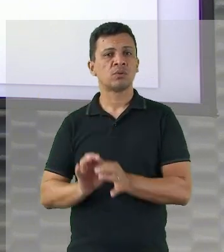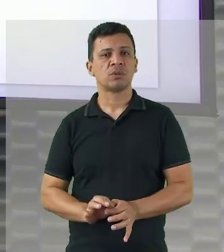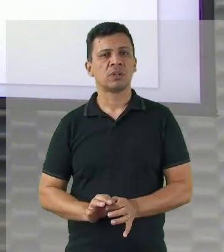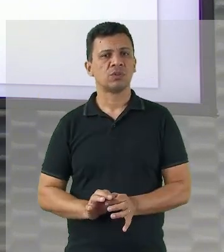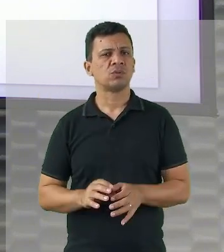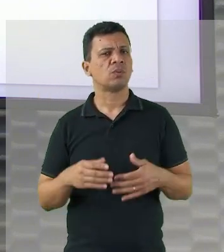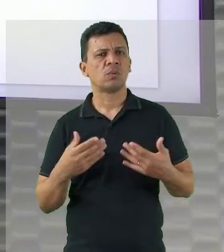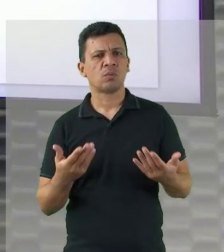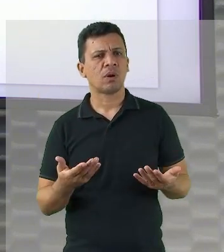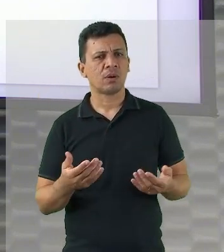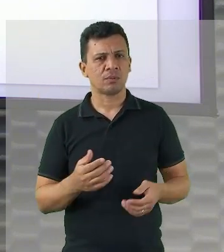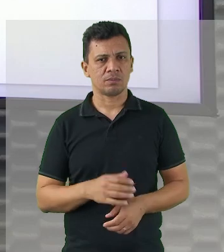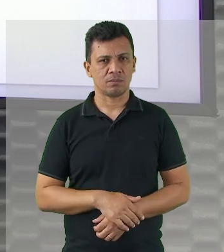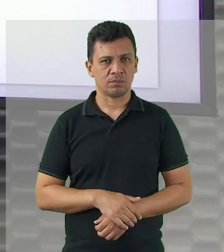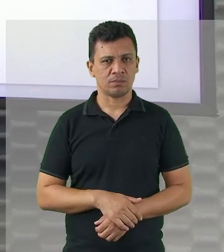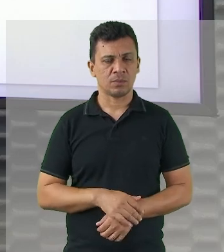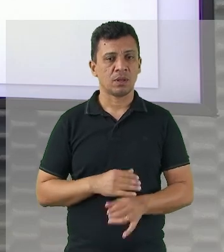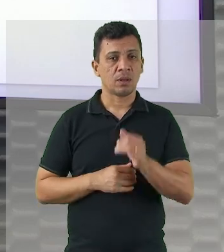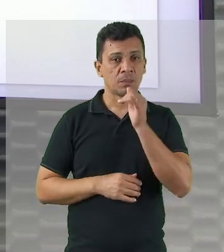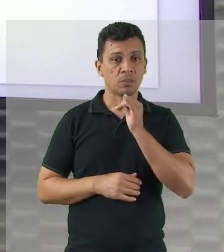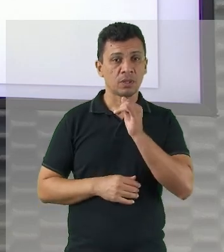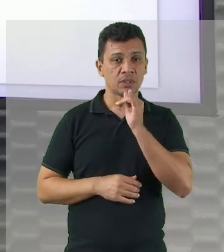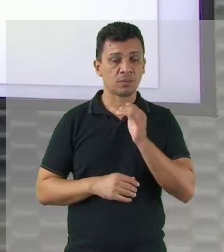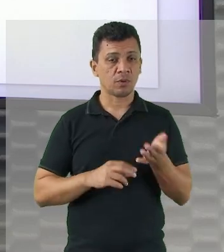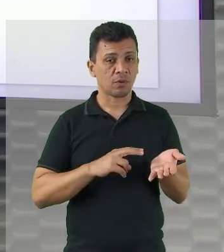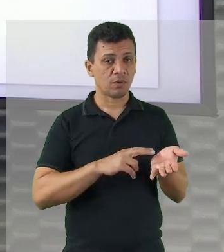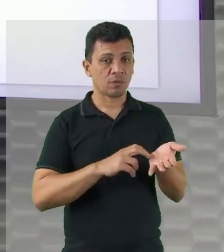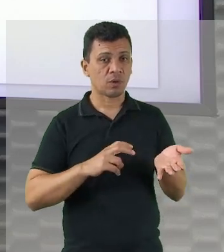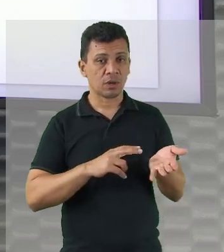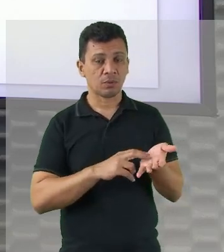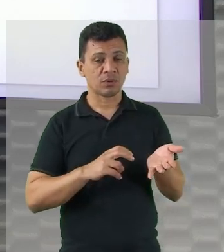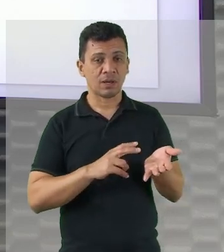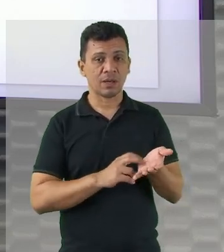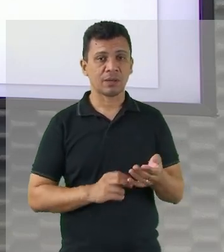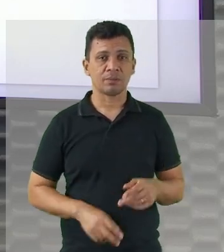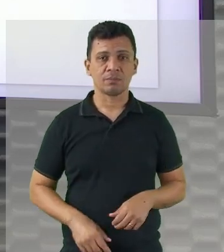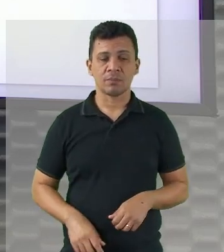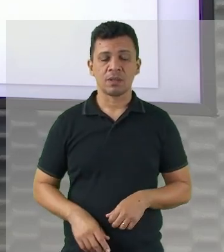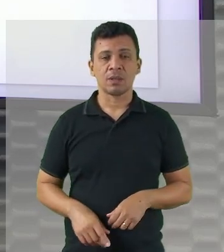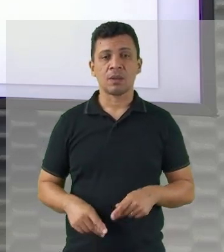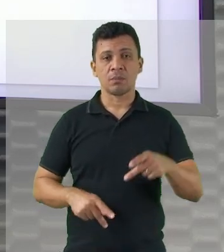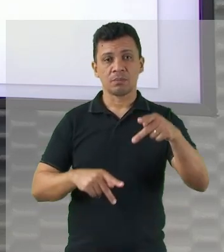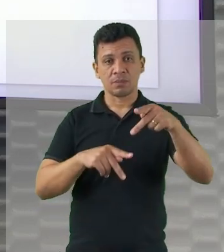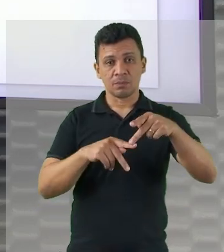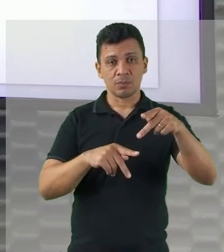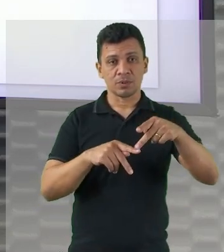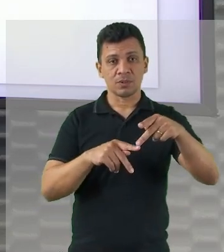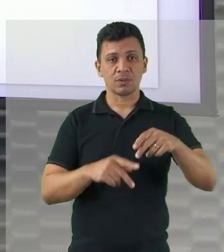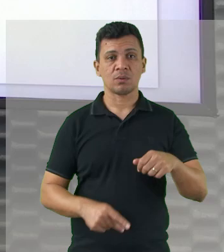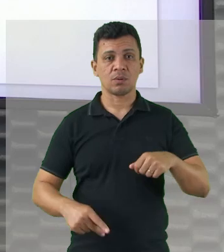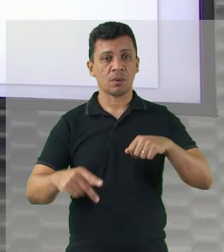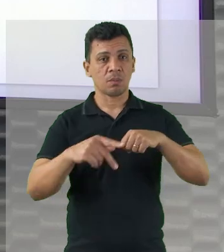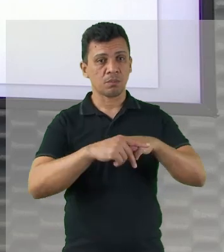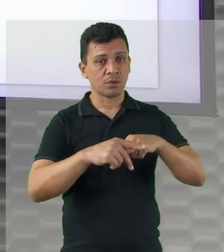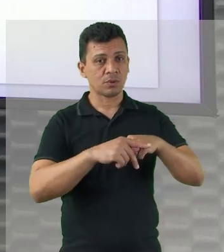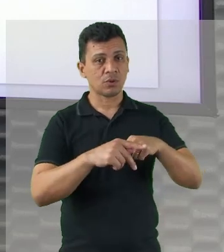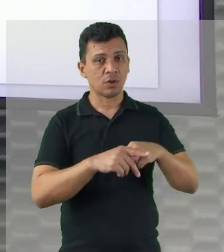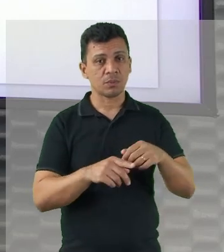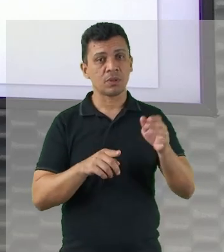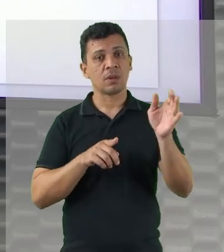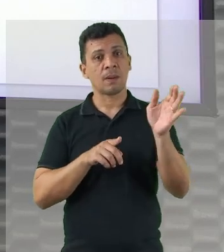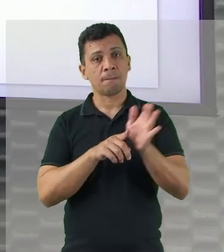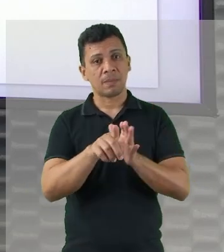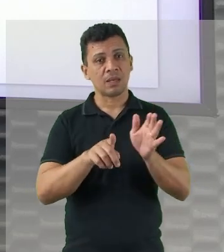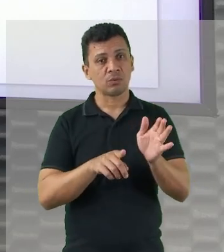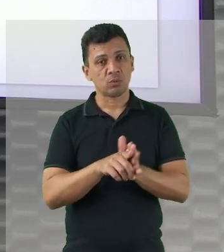em torno, por exemplo, de vocabulários, preposições, pronomes e perguntas